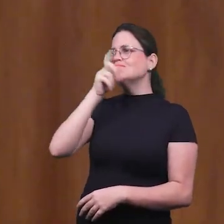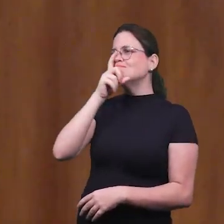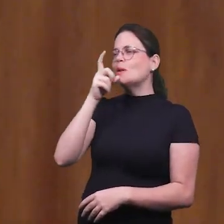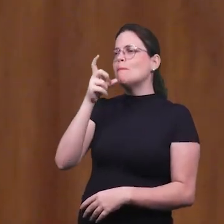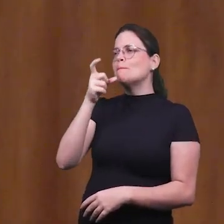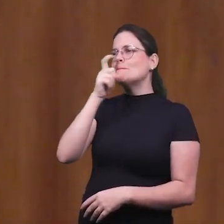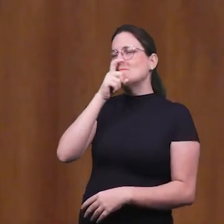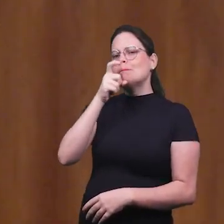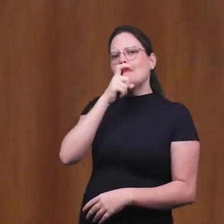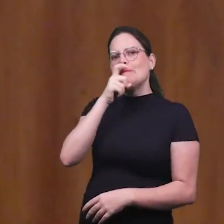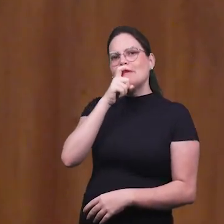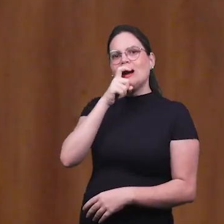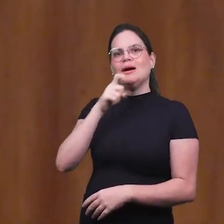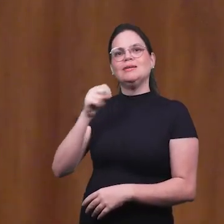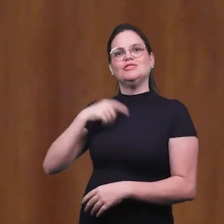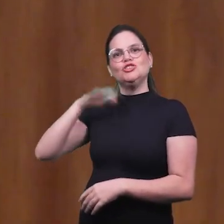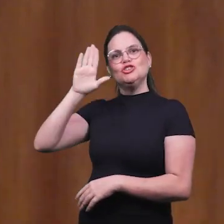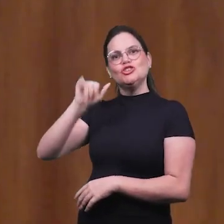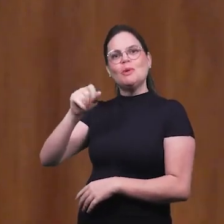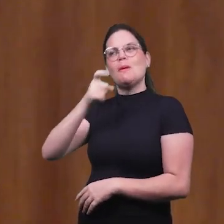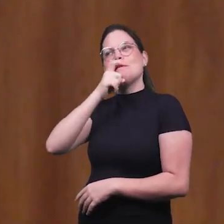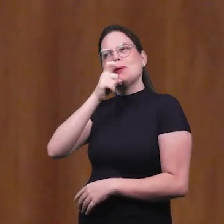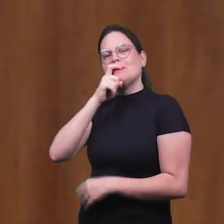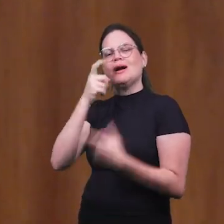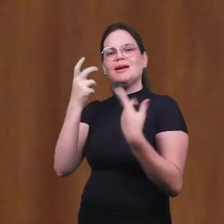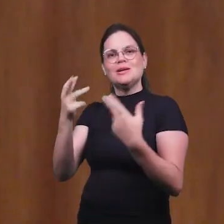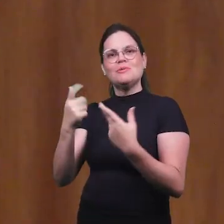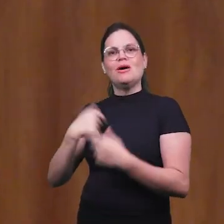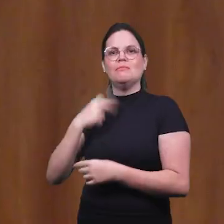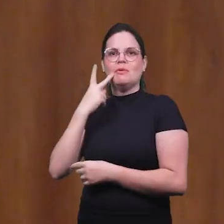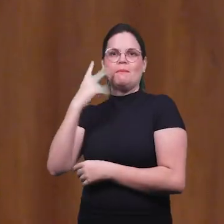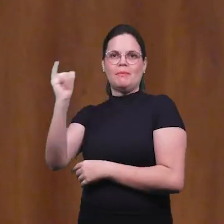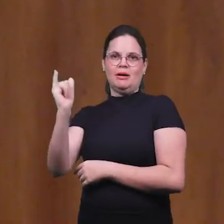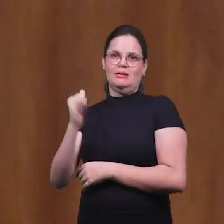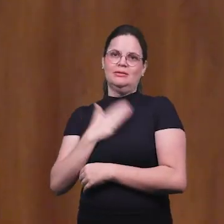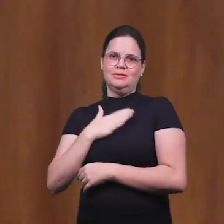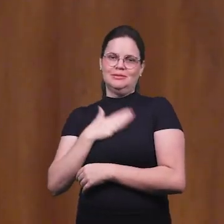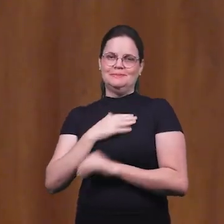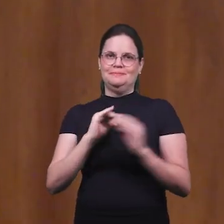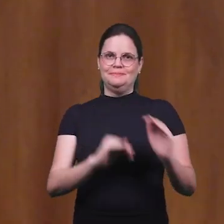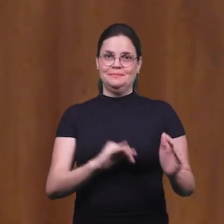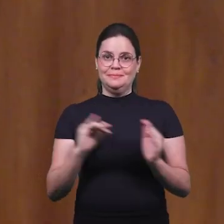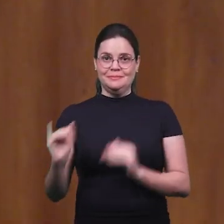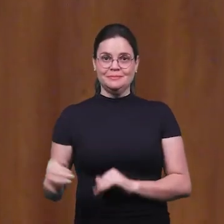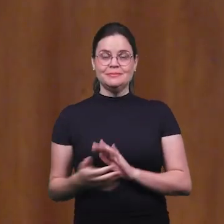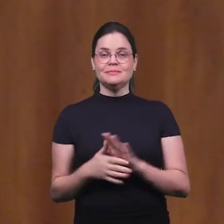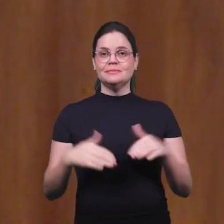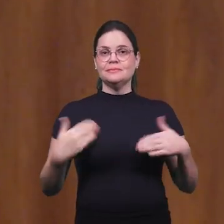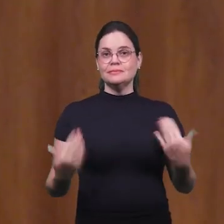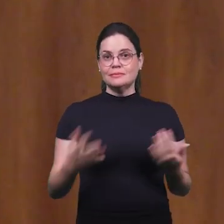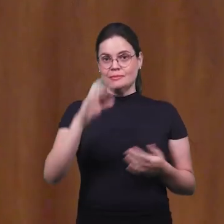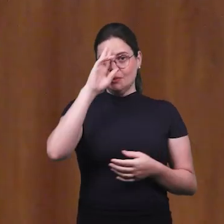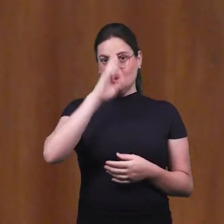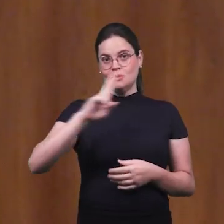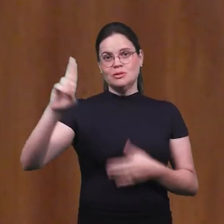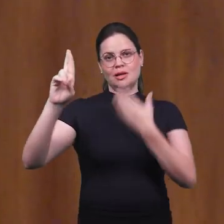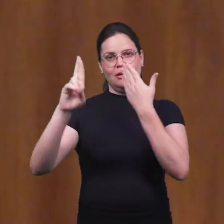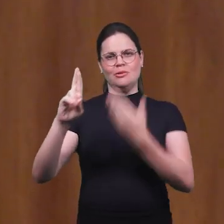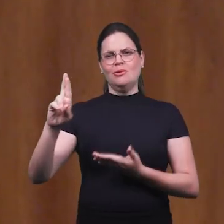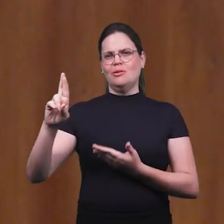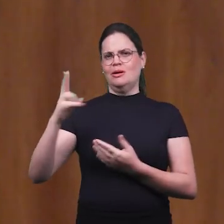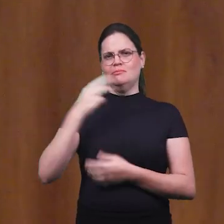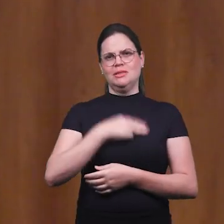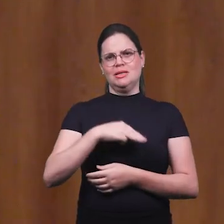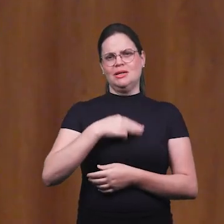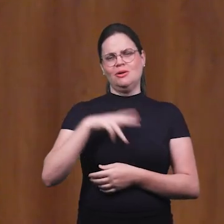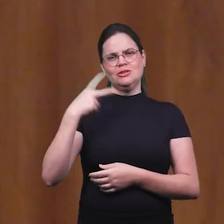aqui nós vemos isso claramente, né? O Senhor, ele pela sua infinita misericórdia, né? Ele nos